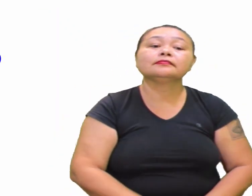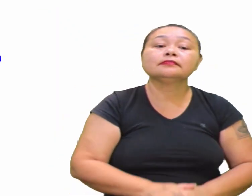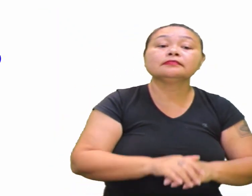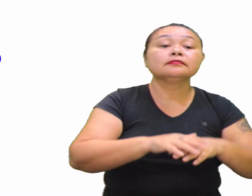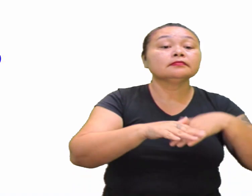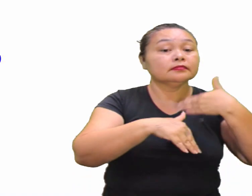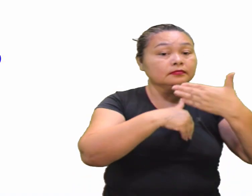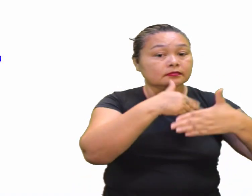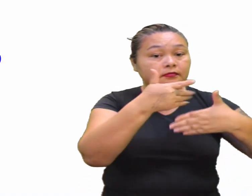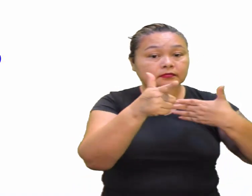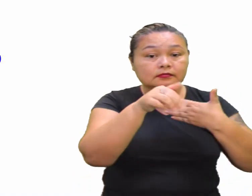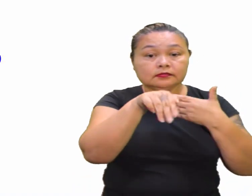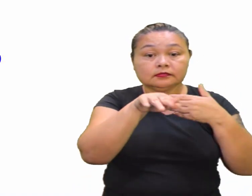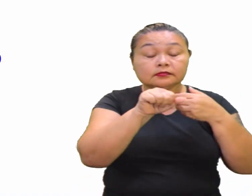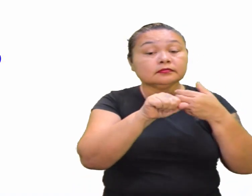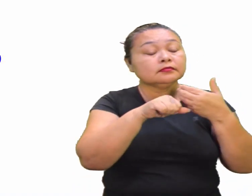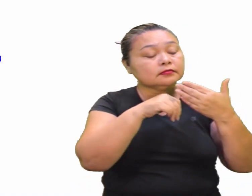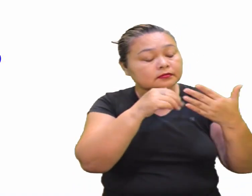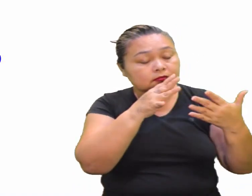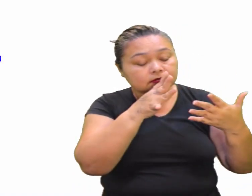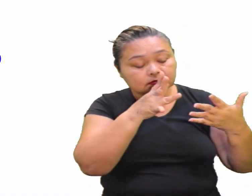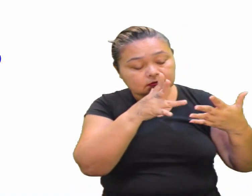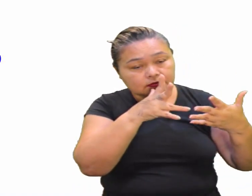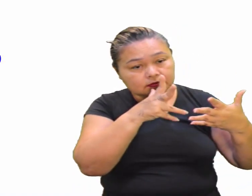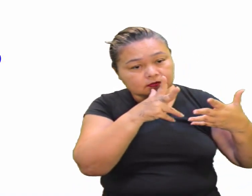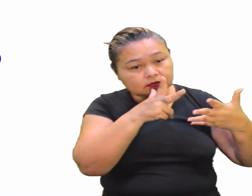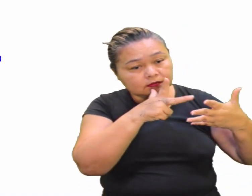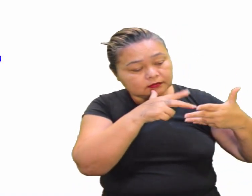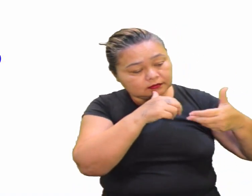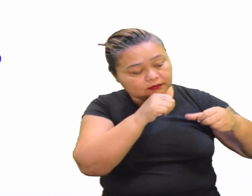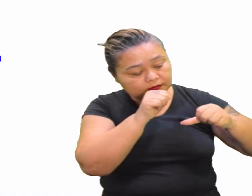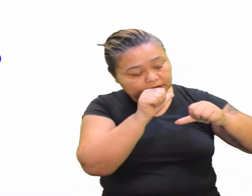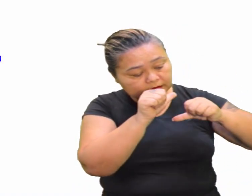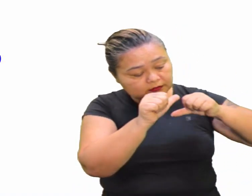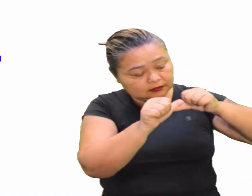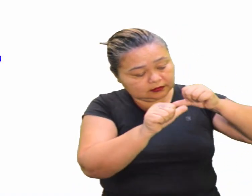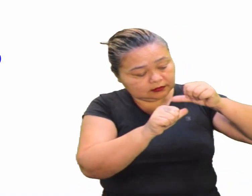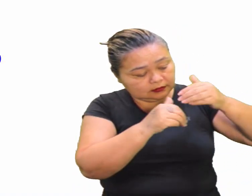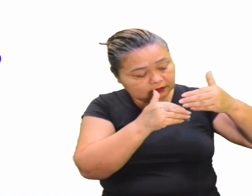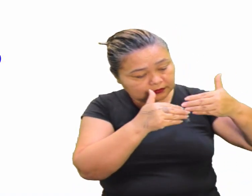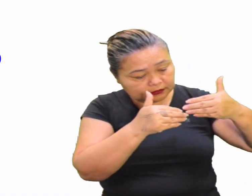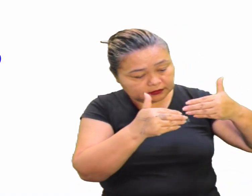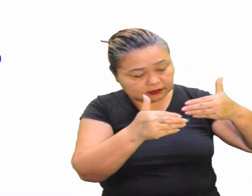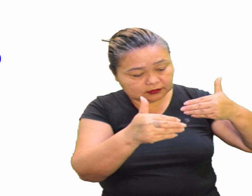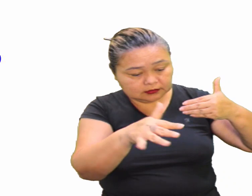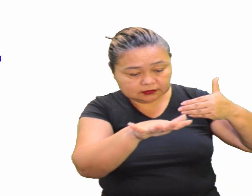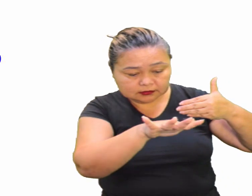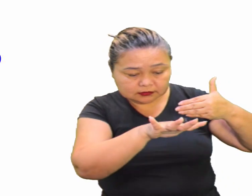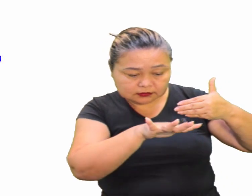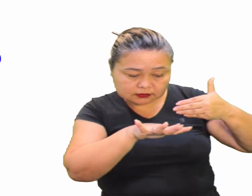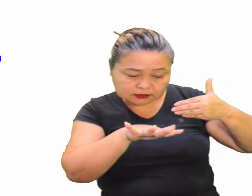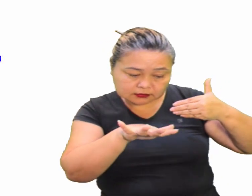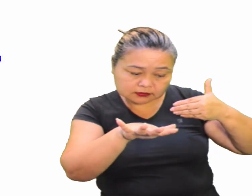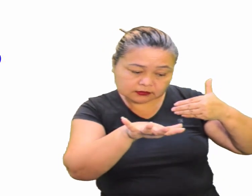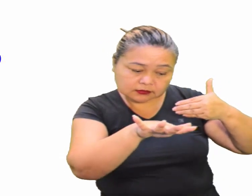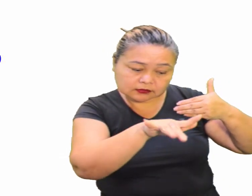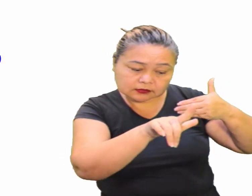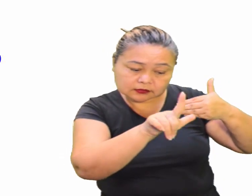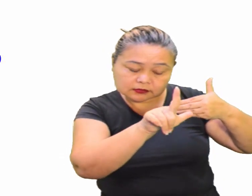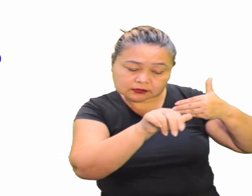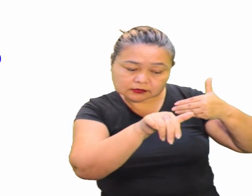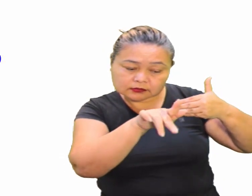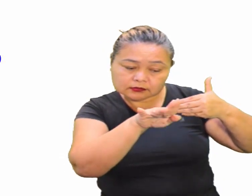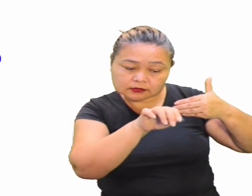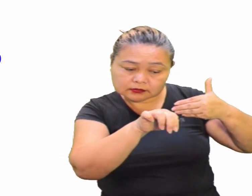atividade metabólica dos líquens vai lentamente modificando as condições iniciais da região. Né? Os líquens, eles